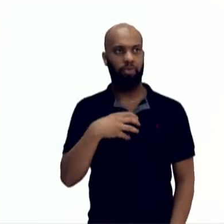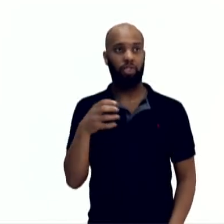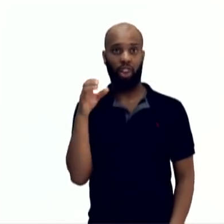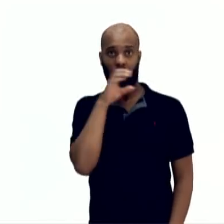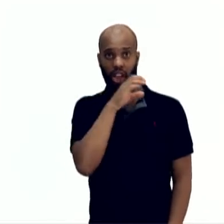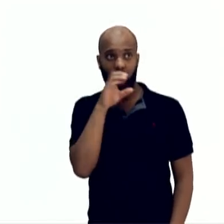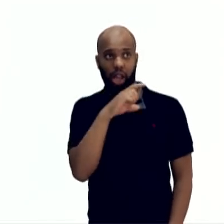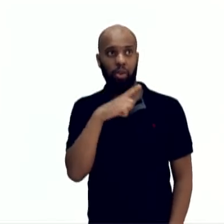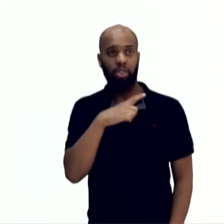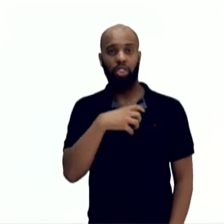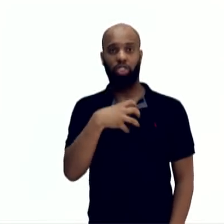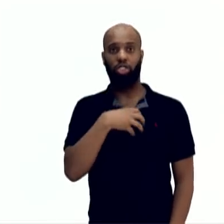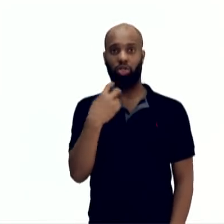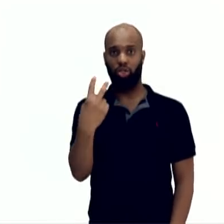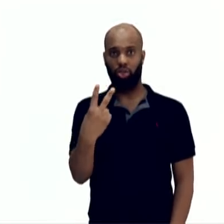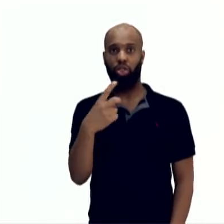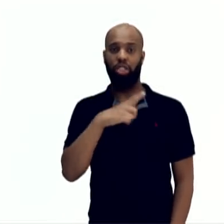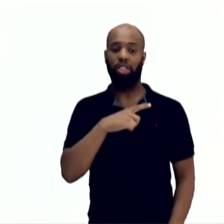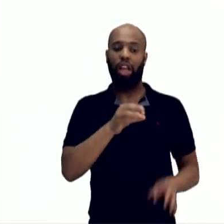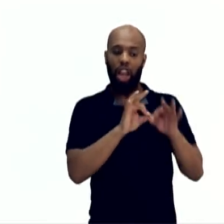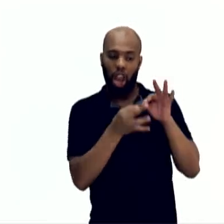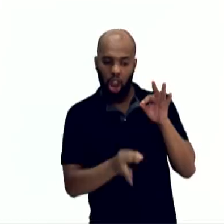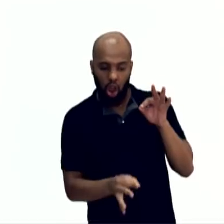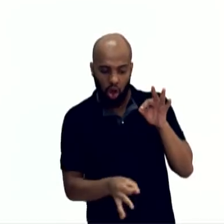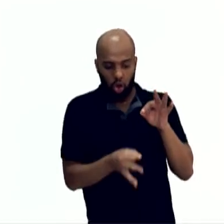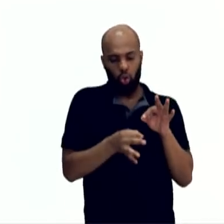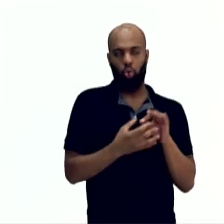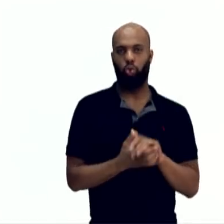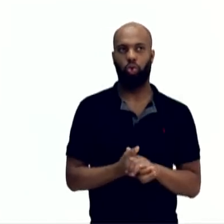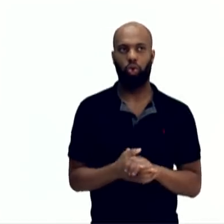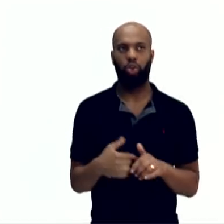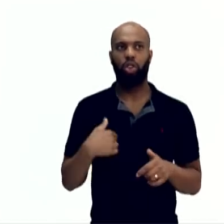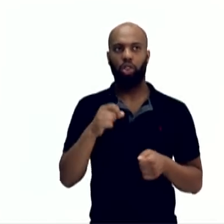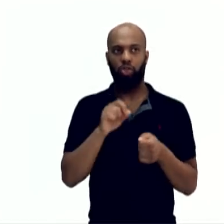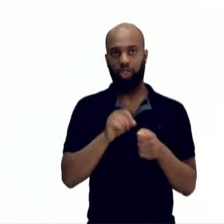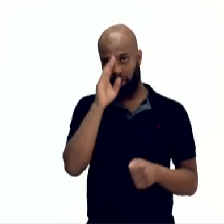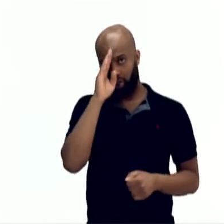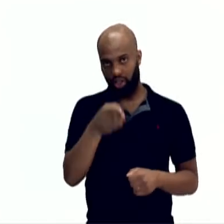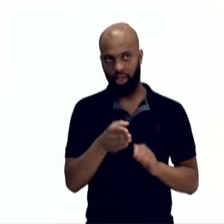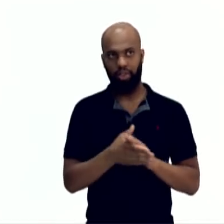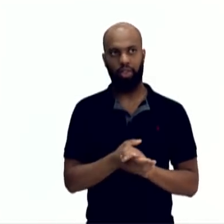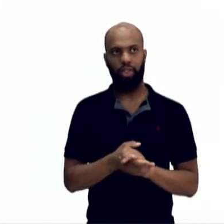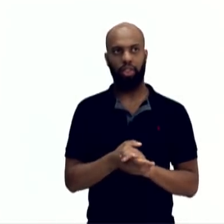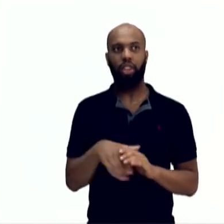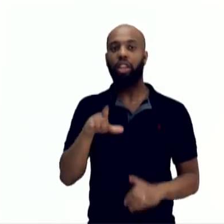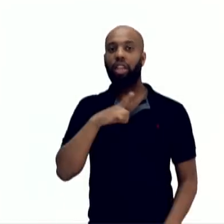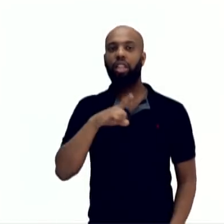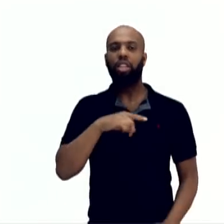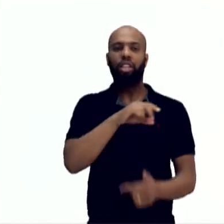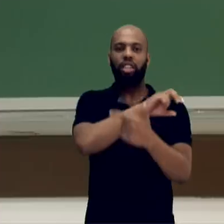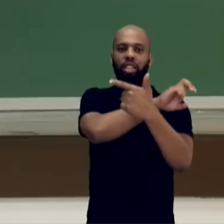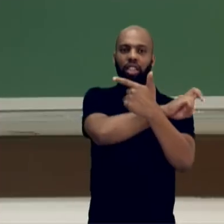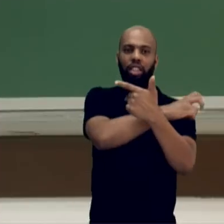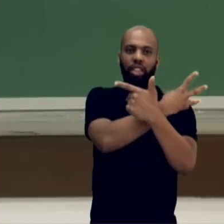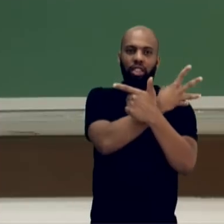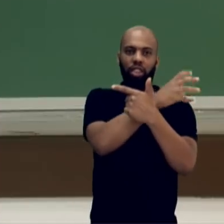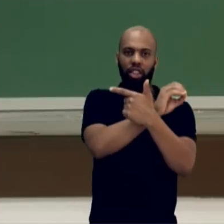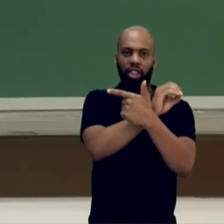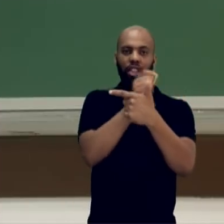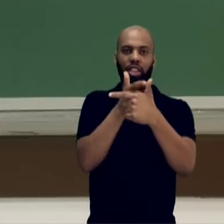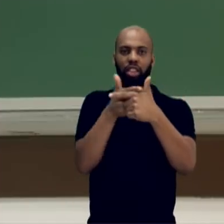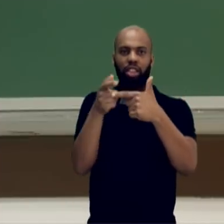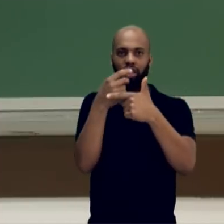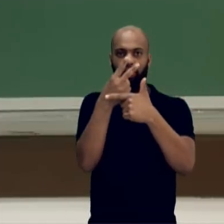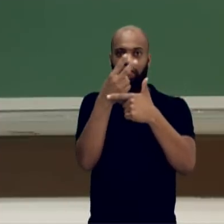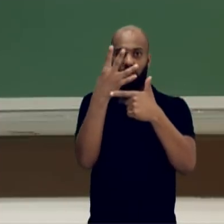curto, lembra que tem os dois processos, o modo longo e o modo curto. Então eu fiz aqui. O resultado de 540 divididos por 24